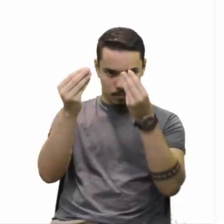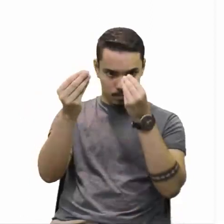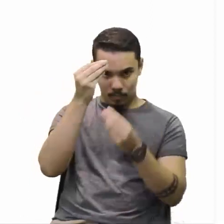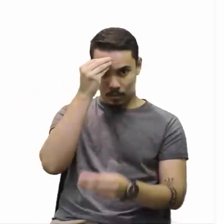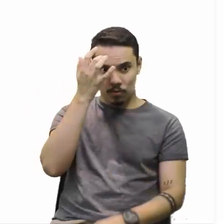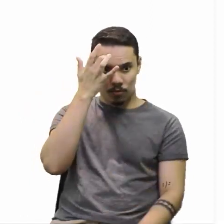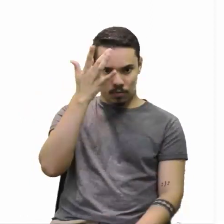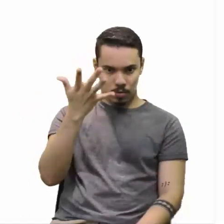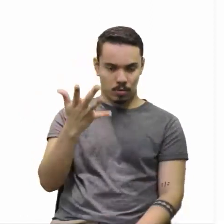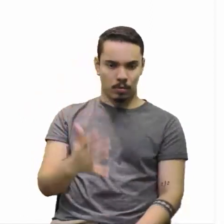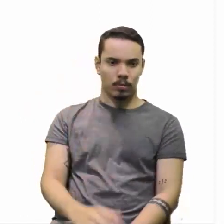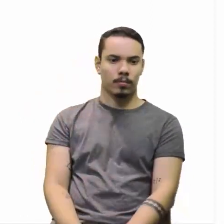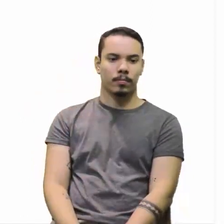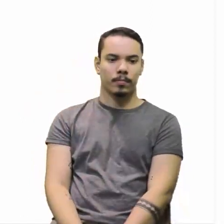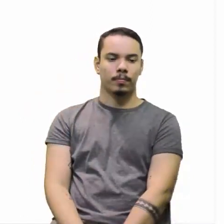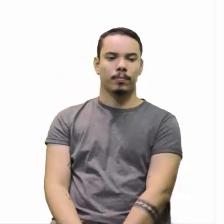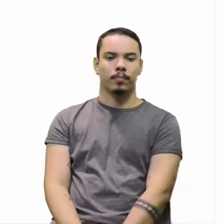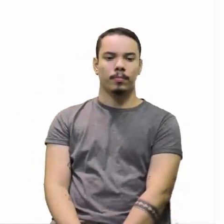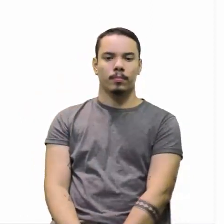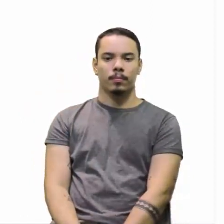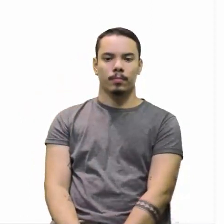Tá?